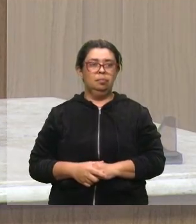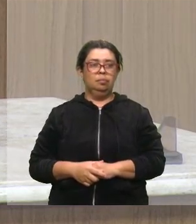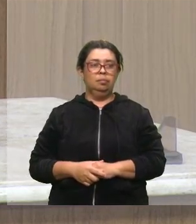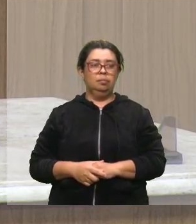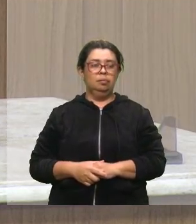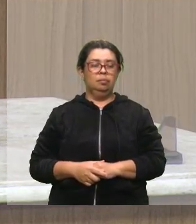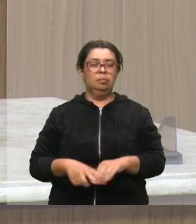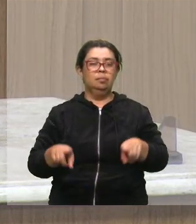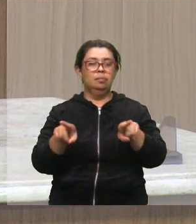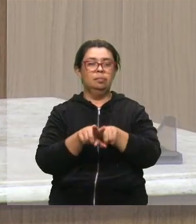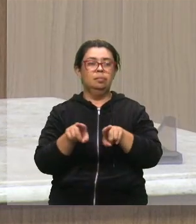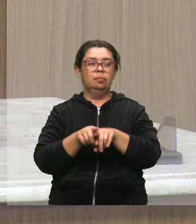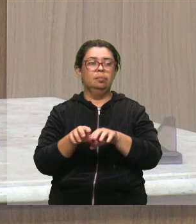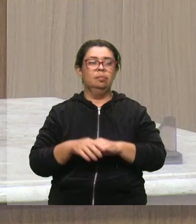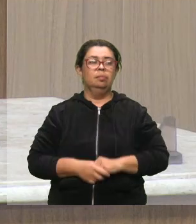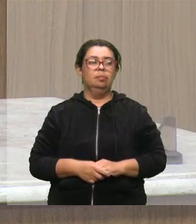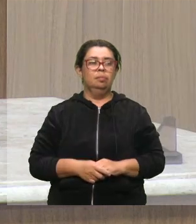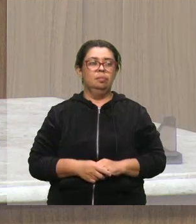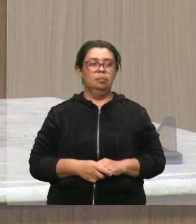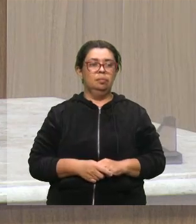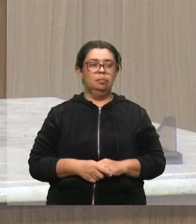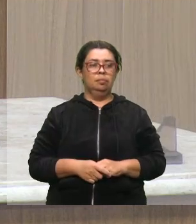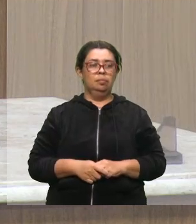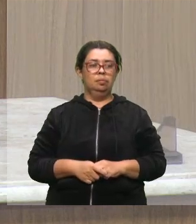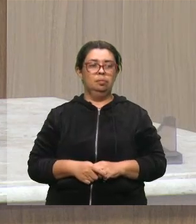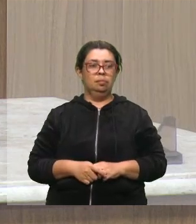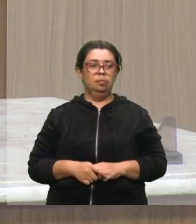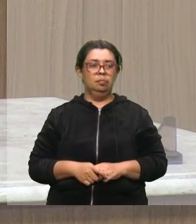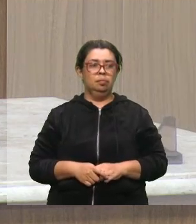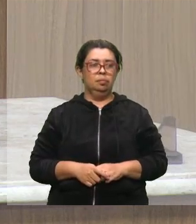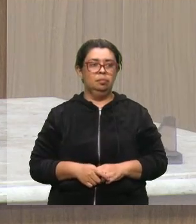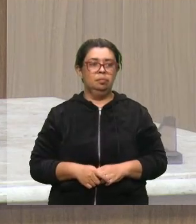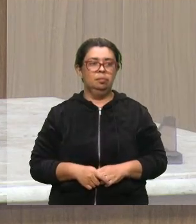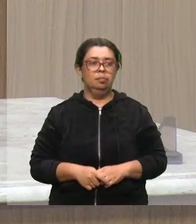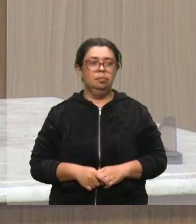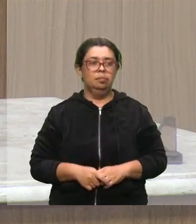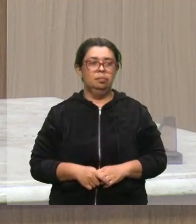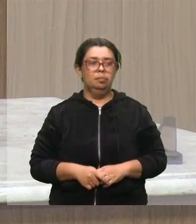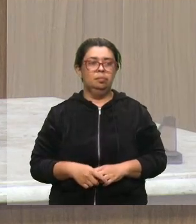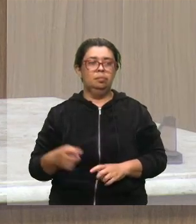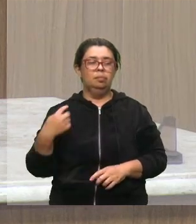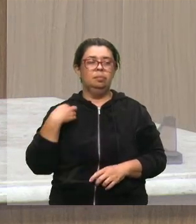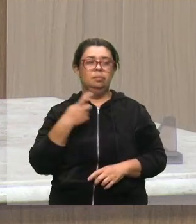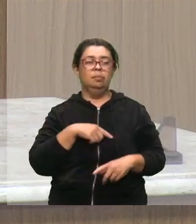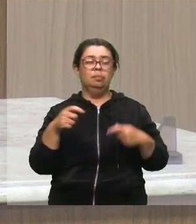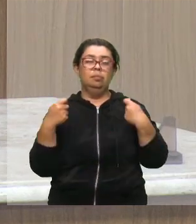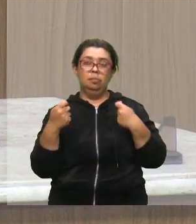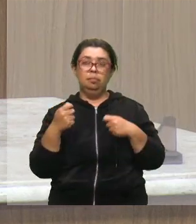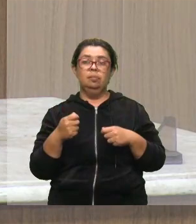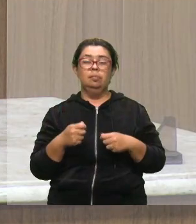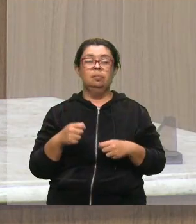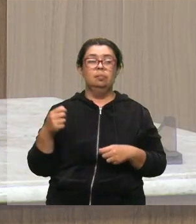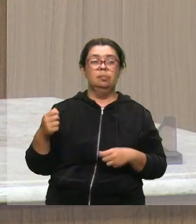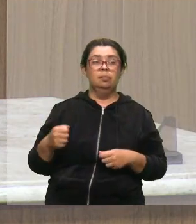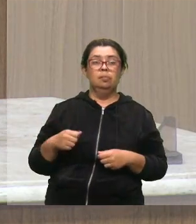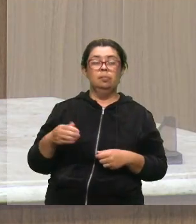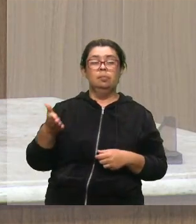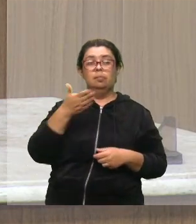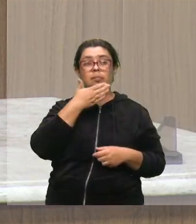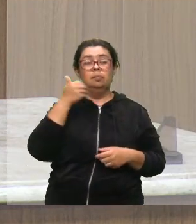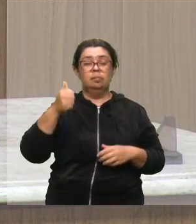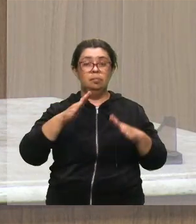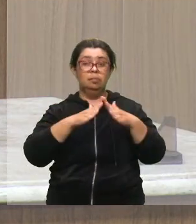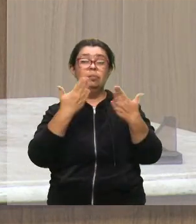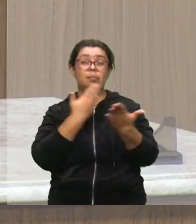além disso, né, eu gostaria de dizer que nós precisamos de um investimento maciço nas escolas de tempo